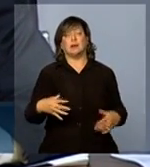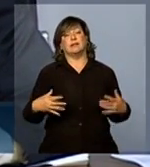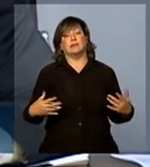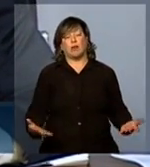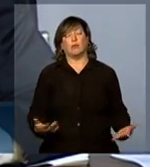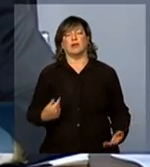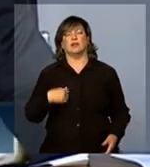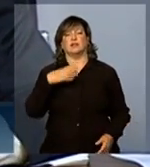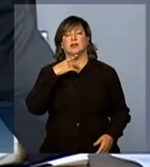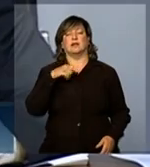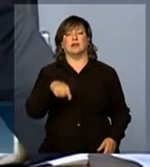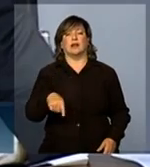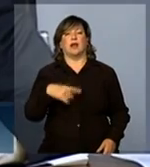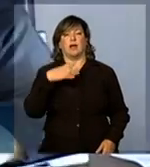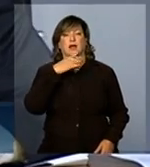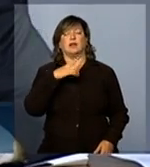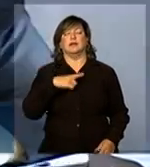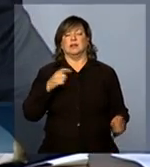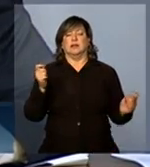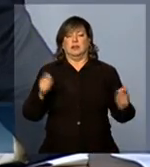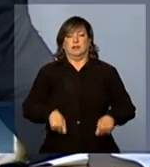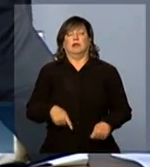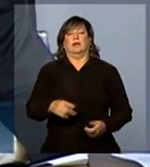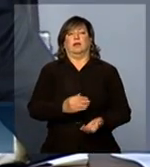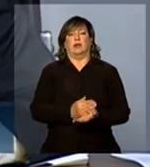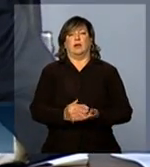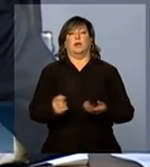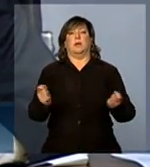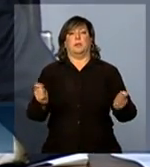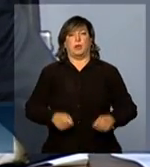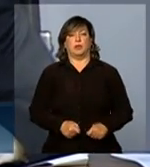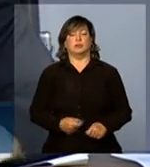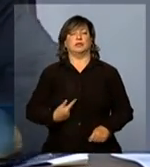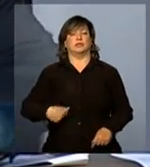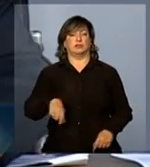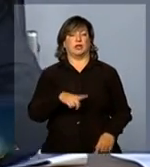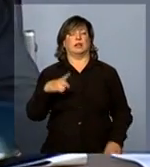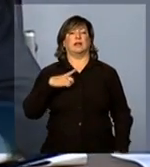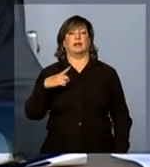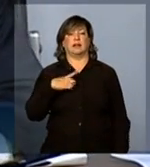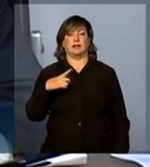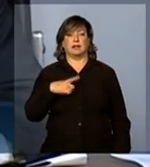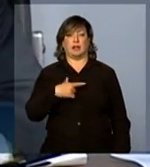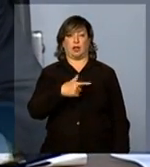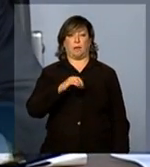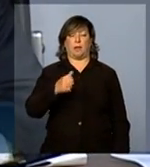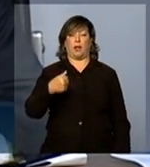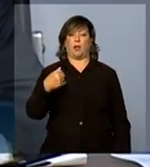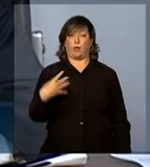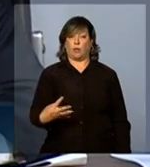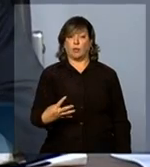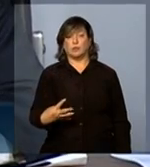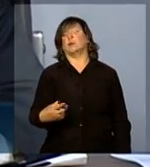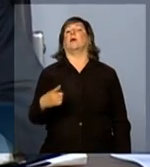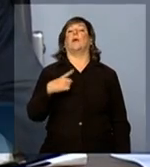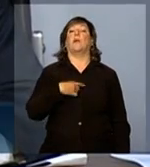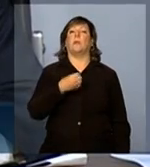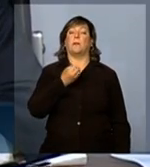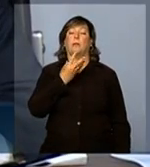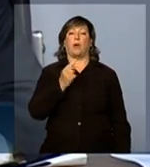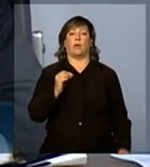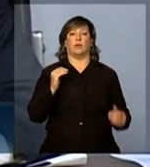diria que estão dadas as condições para que tenhamos um ano de 2014 com